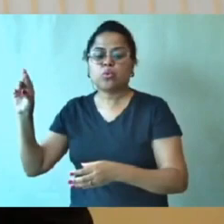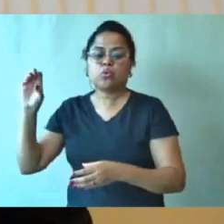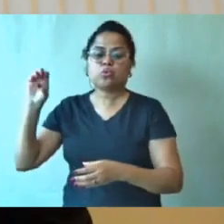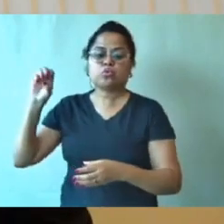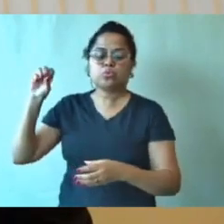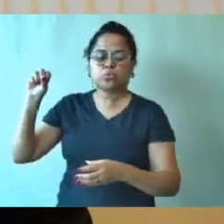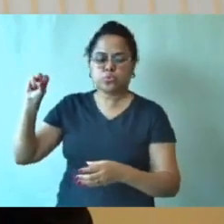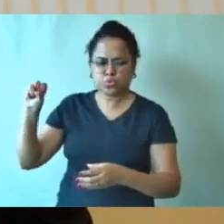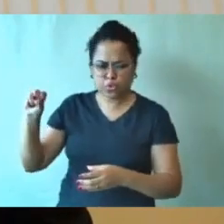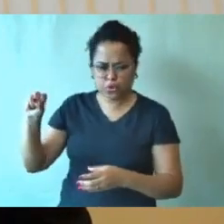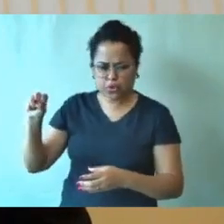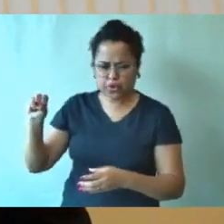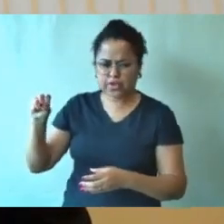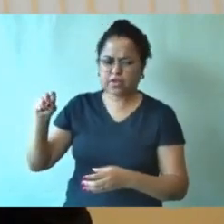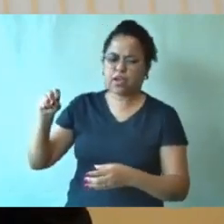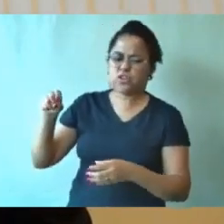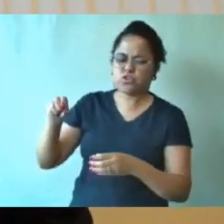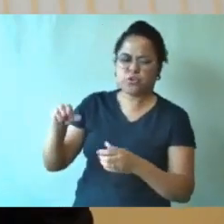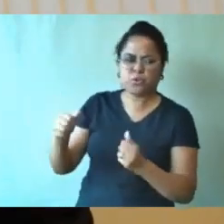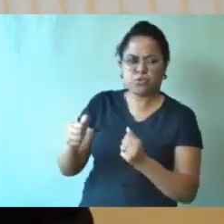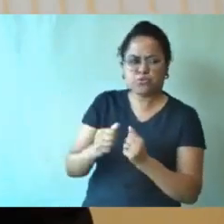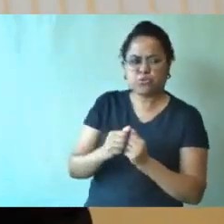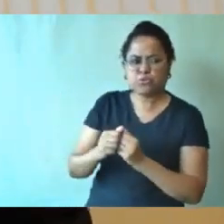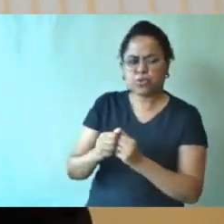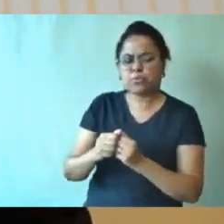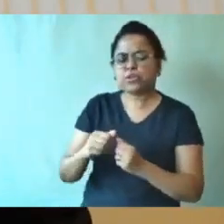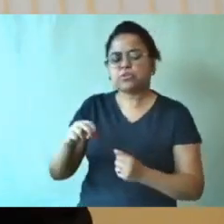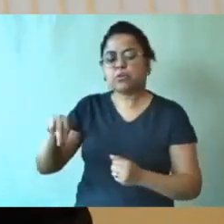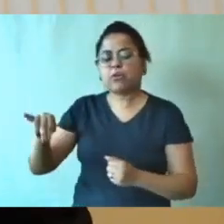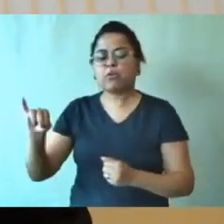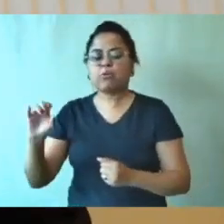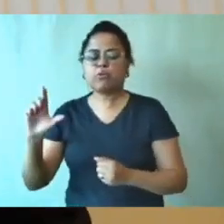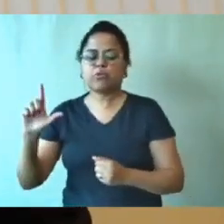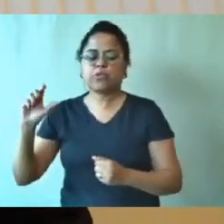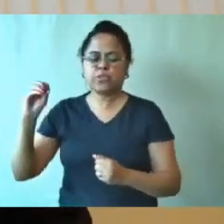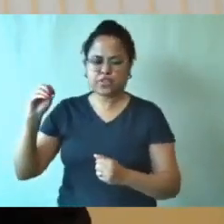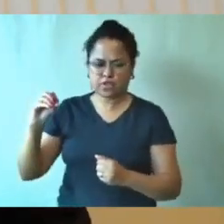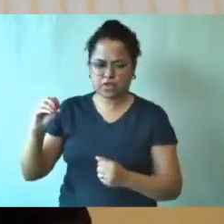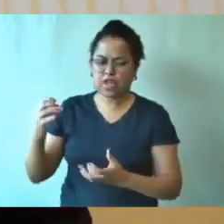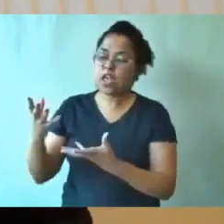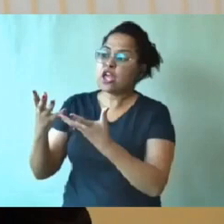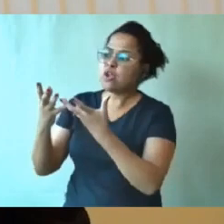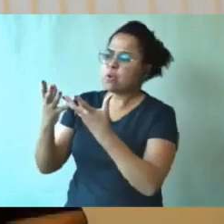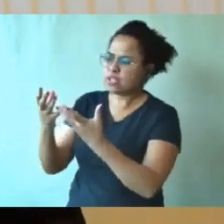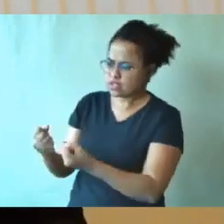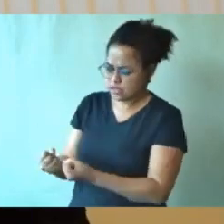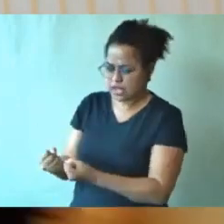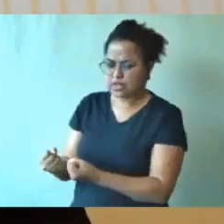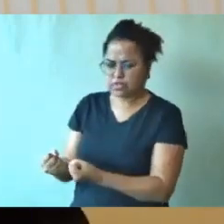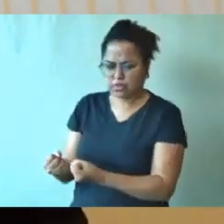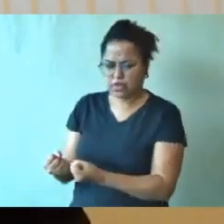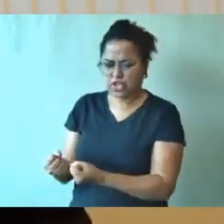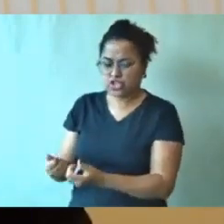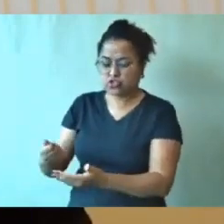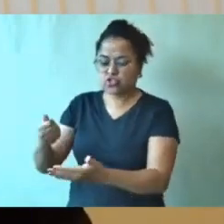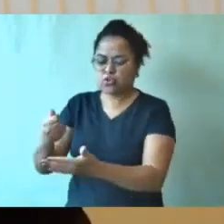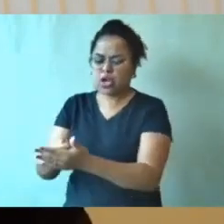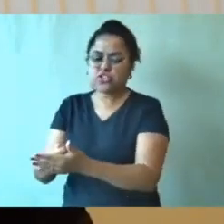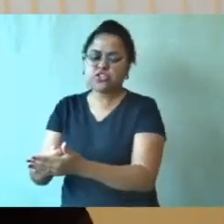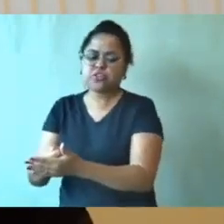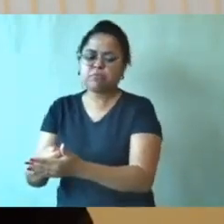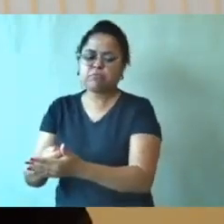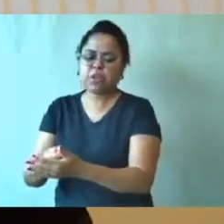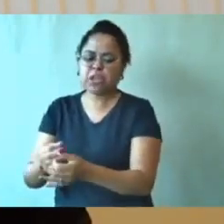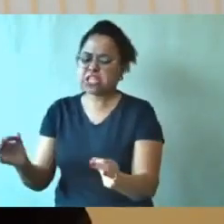que ele falou: aceito todo o ativo da Torres e te dou a dívida quitada, aí eu fechei com a